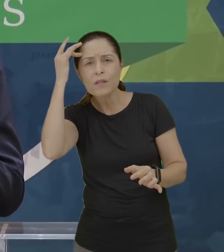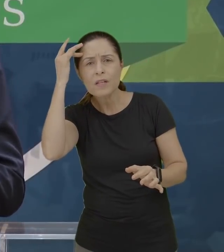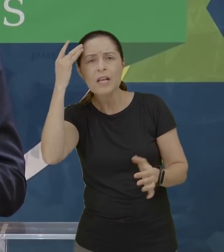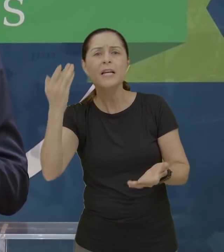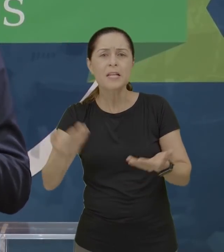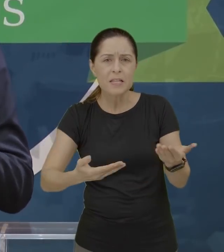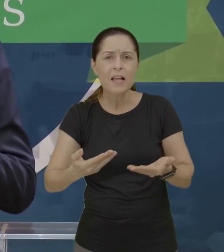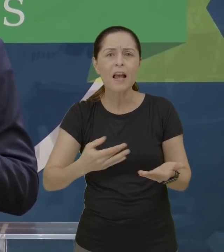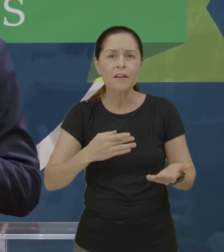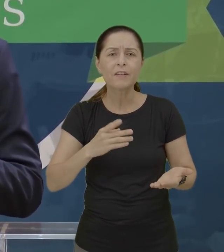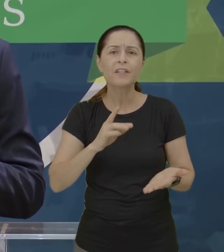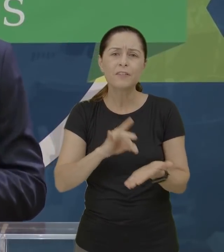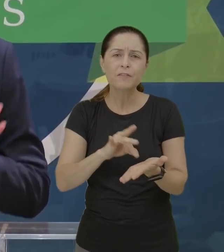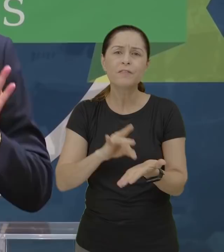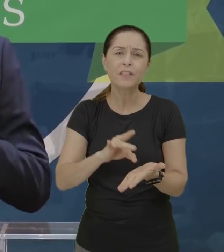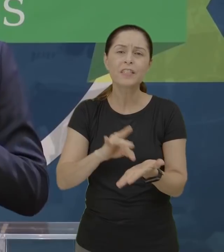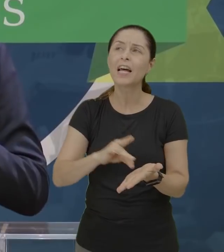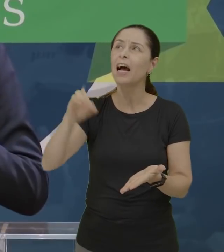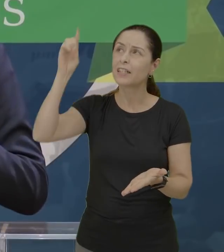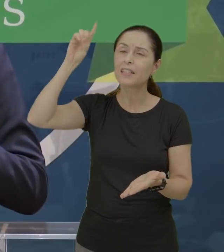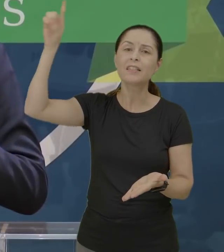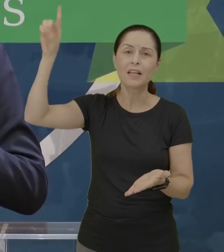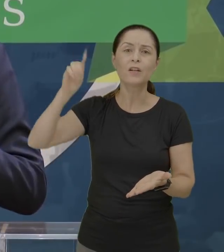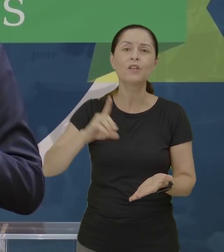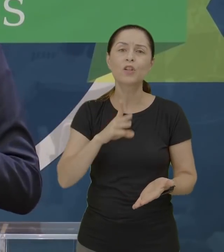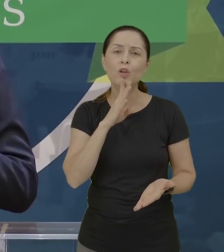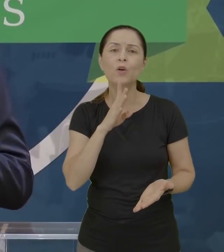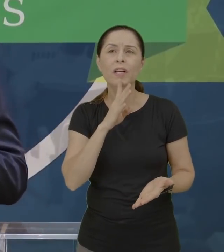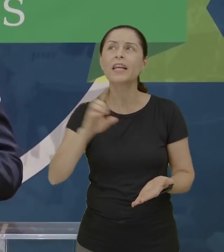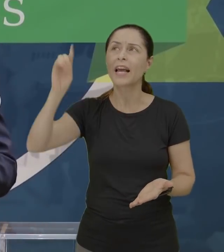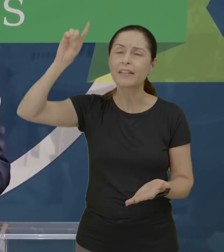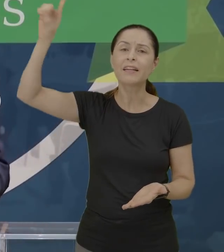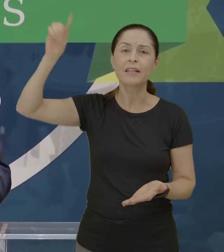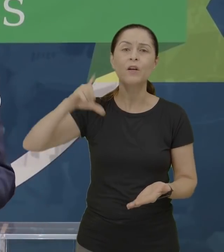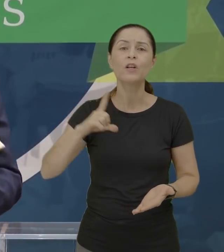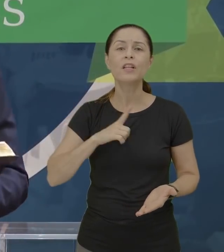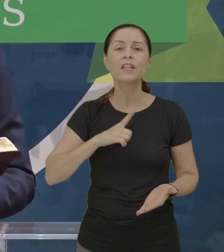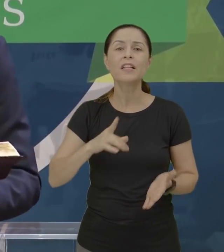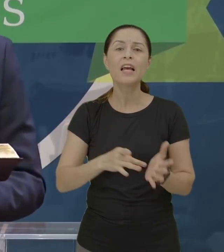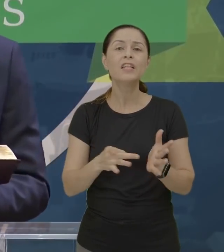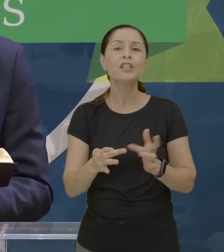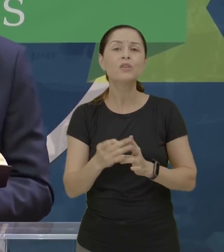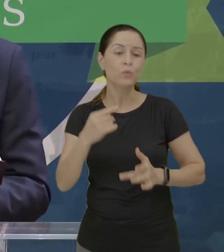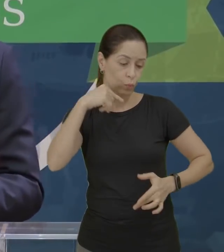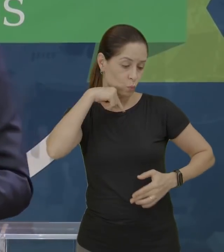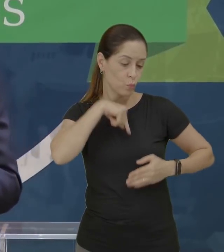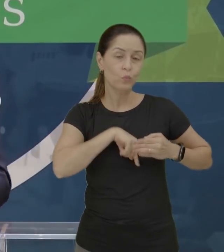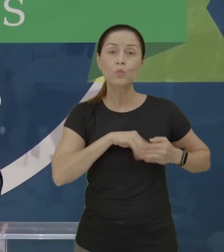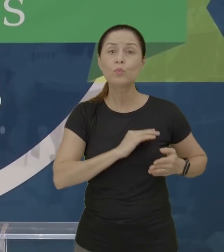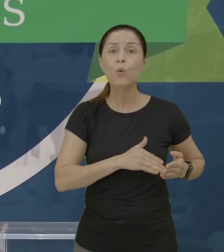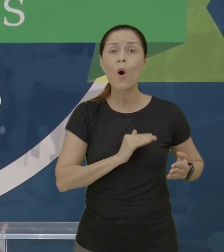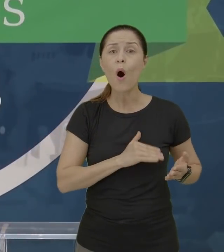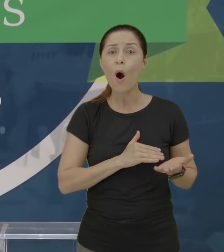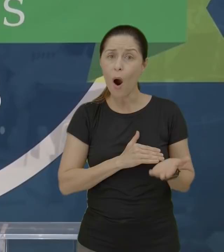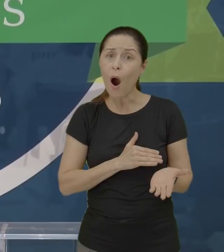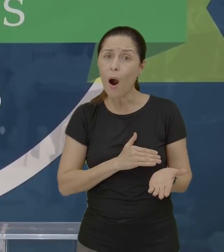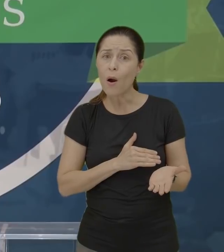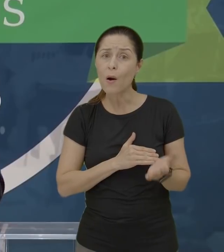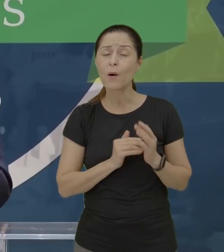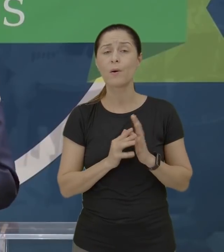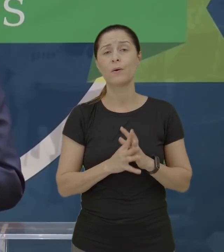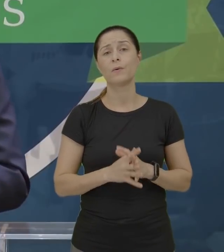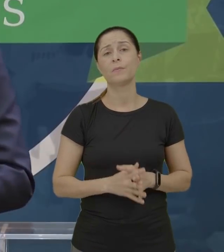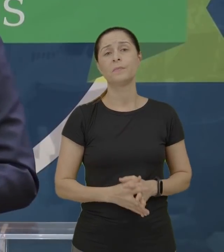Para você não ser indolente. Agora eu chamo a sua atenção para um ponto muito curioso no